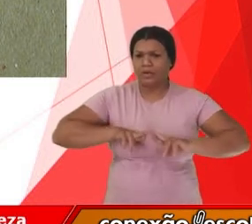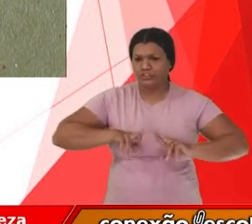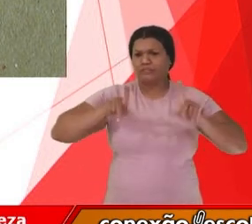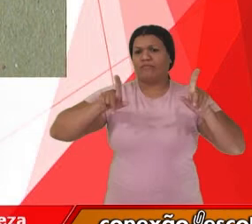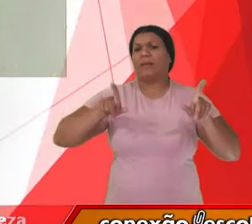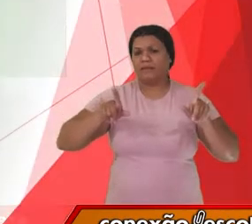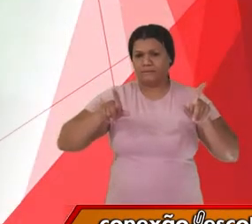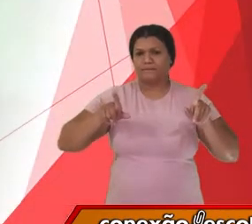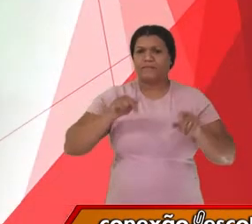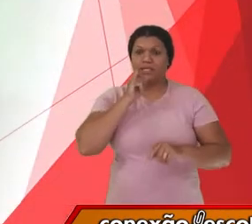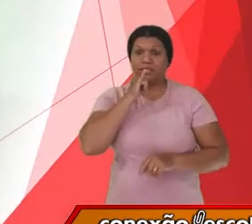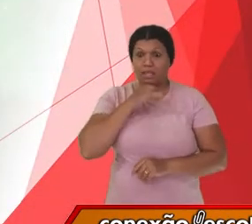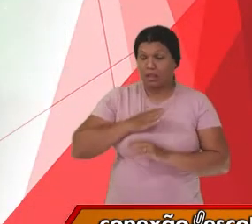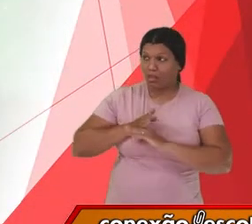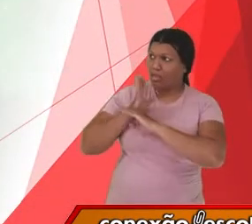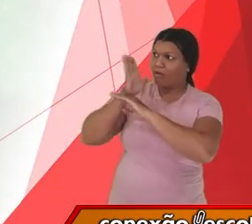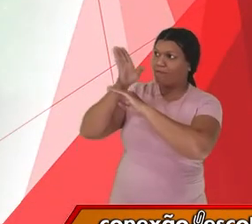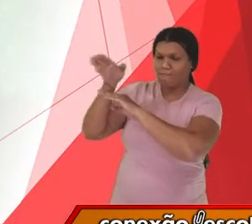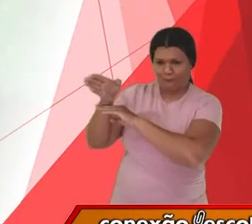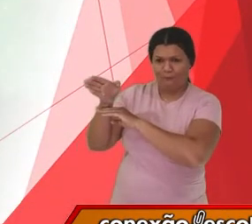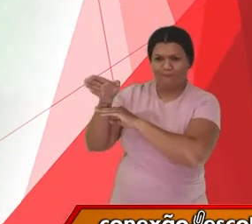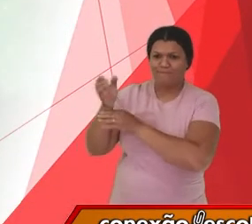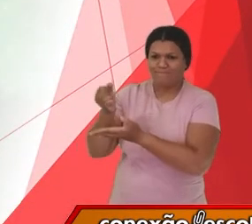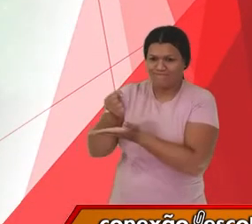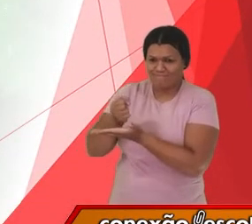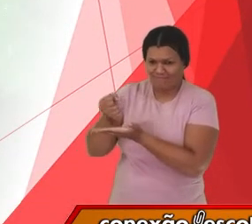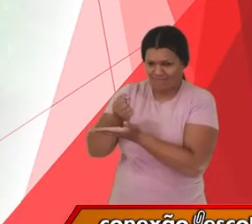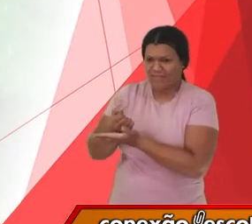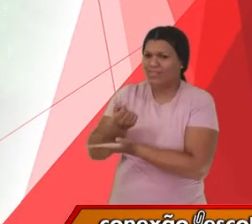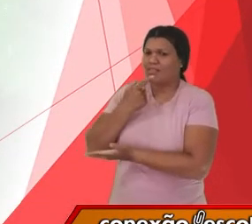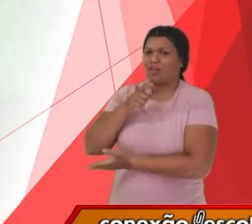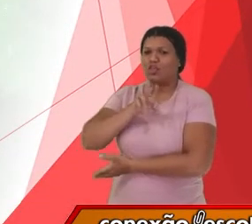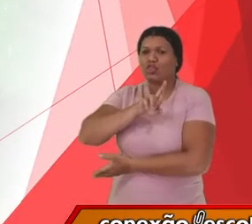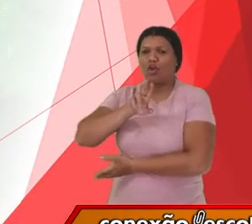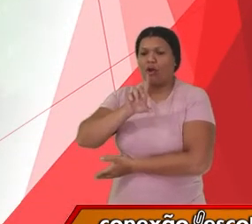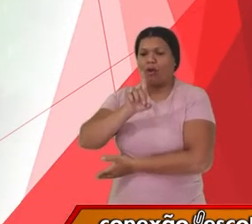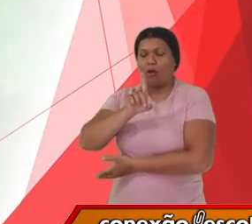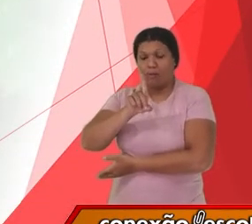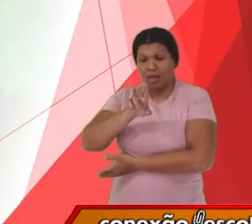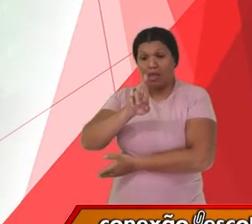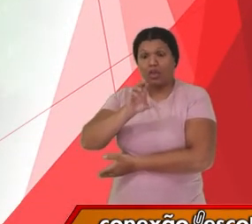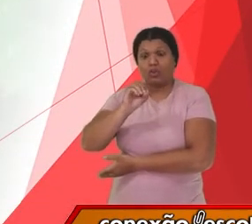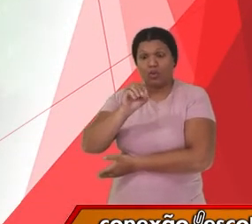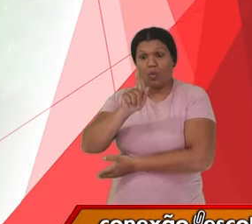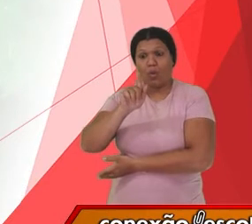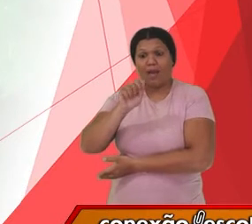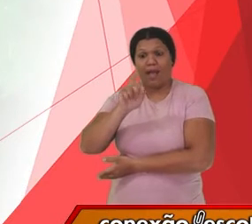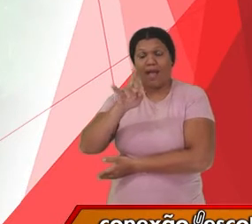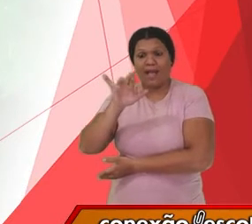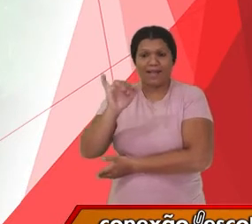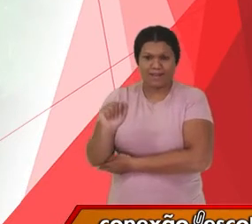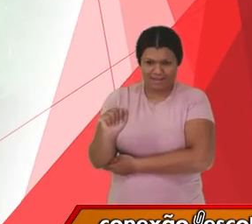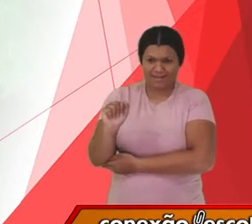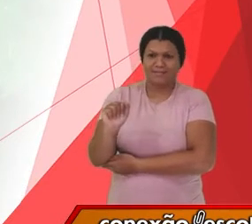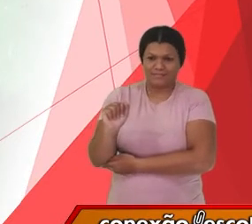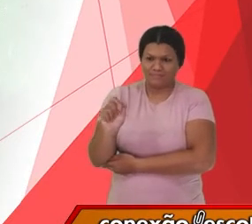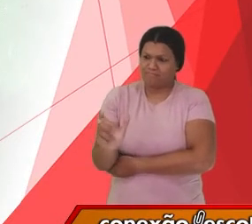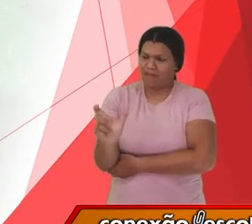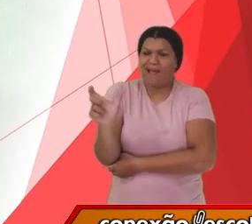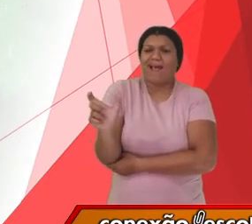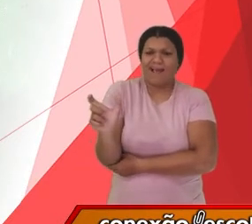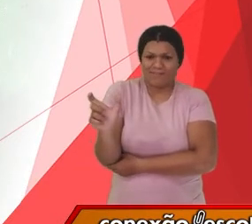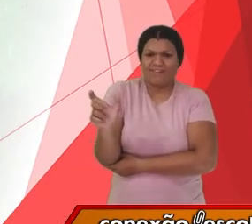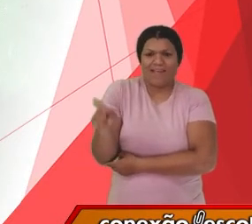uma drogaria comprar um remédio, não é por acaso que eu estou indo no estabelecimento que tem essa palavra no